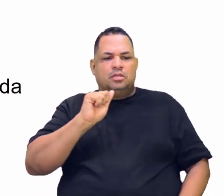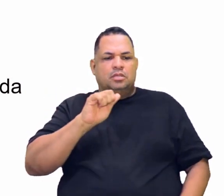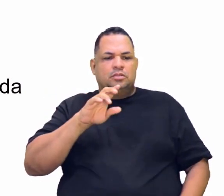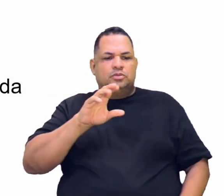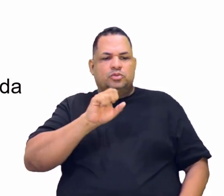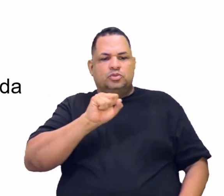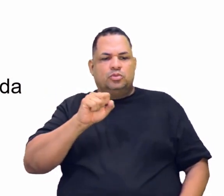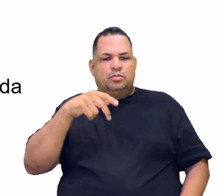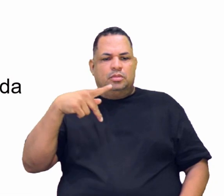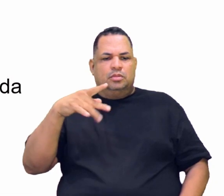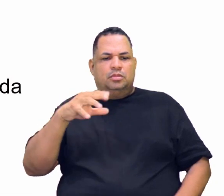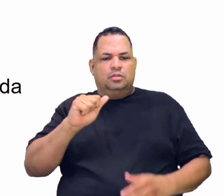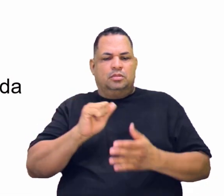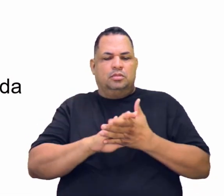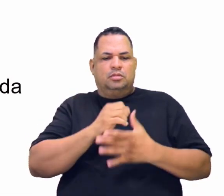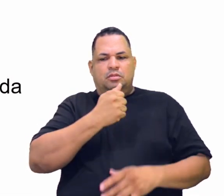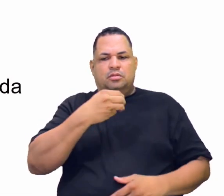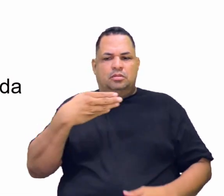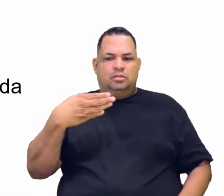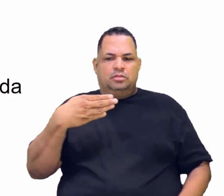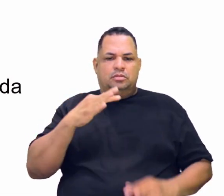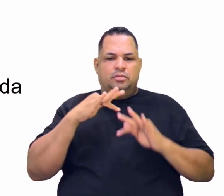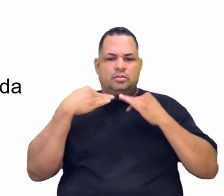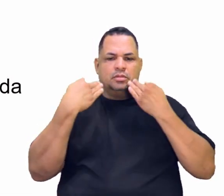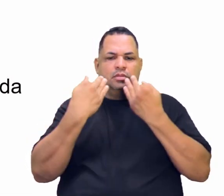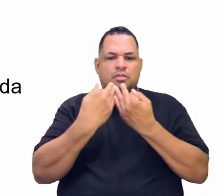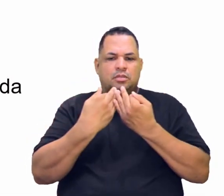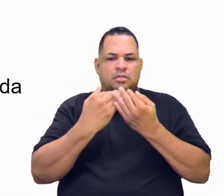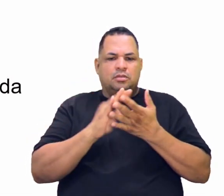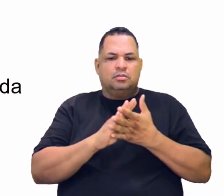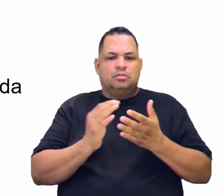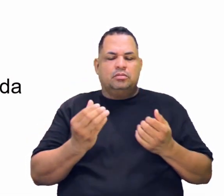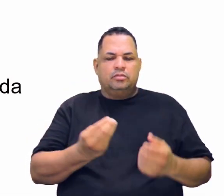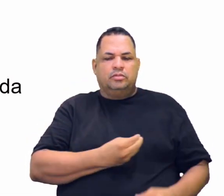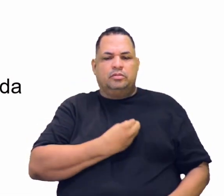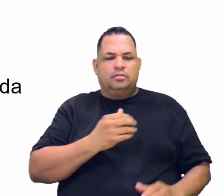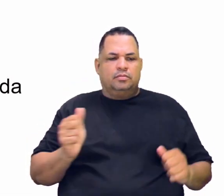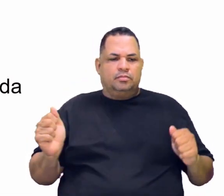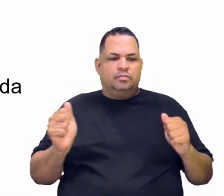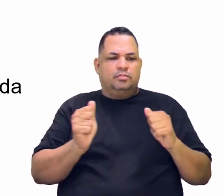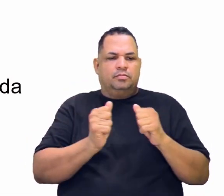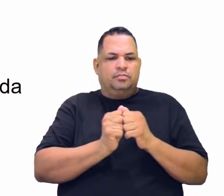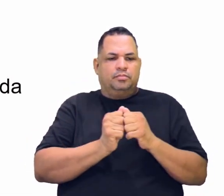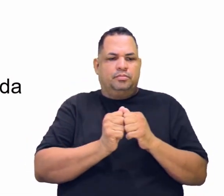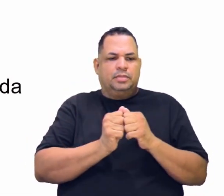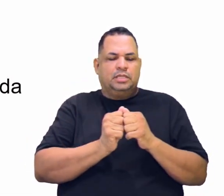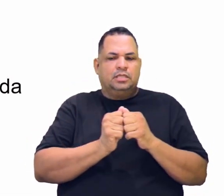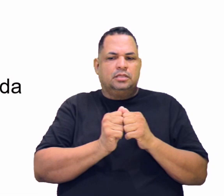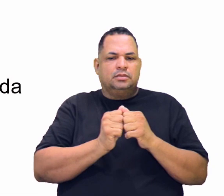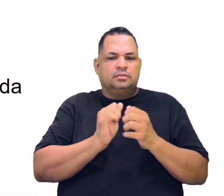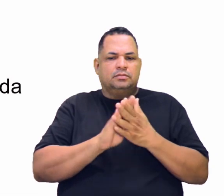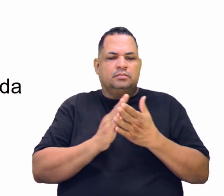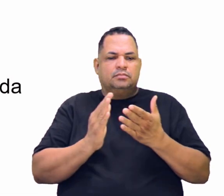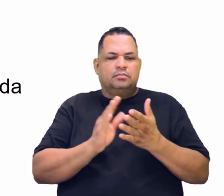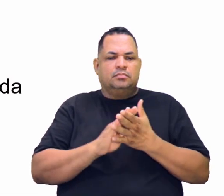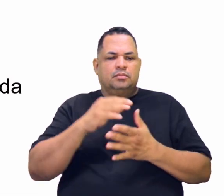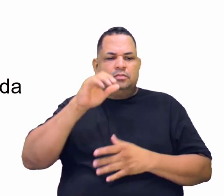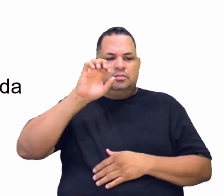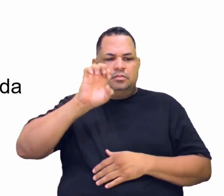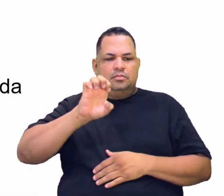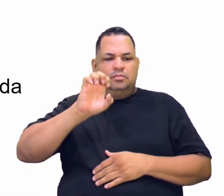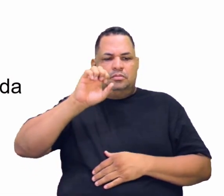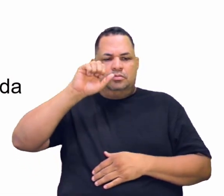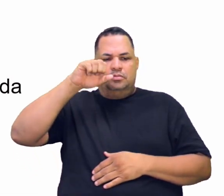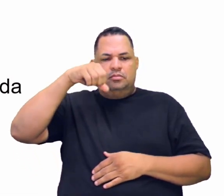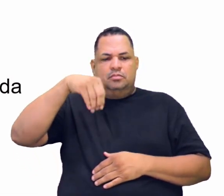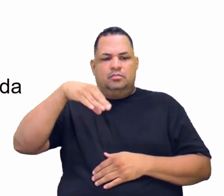Caçupá era, até então, 13 famílias, e eles moram ali atrás da Embrapa, aqui em